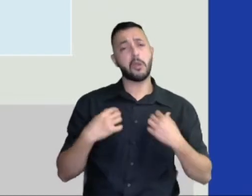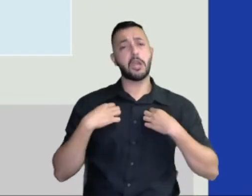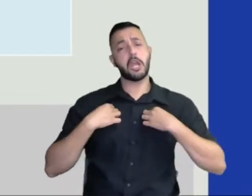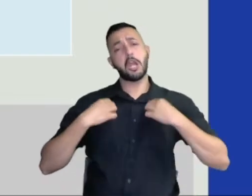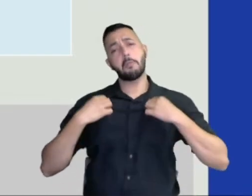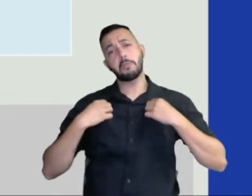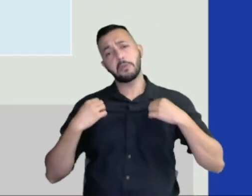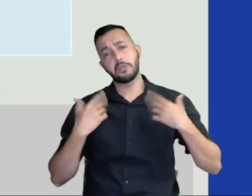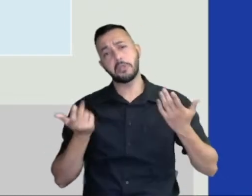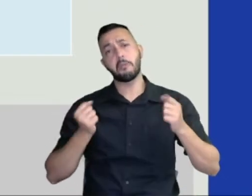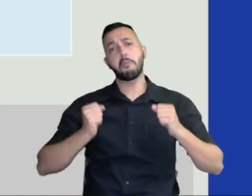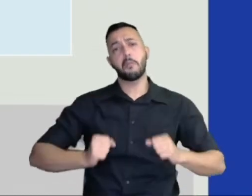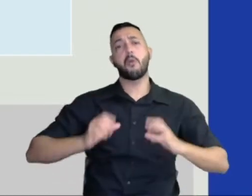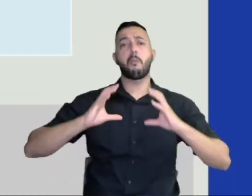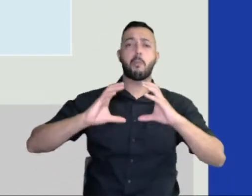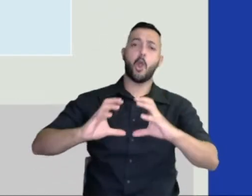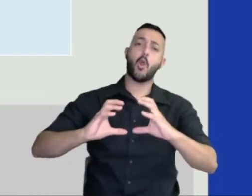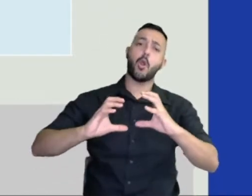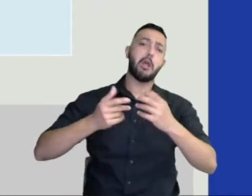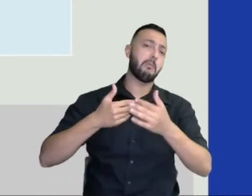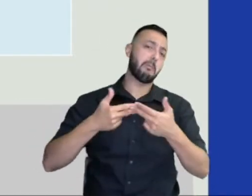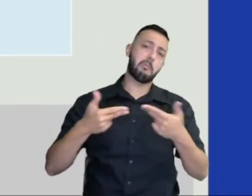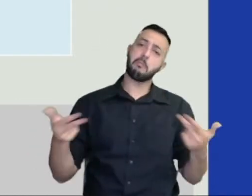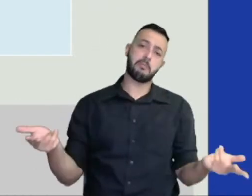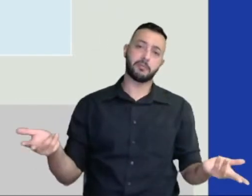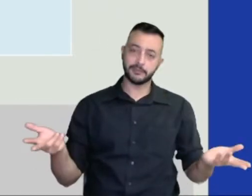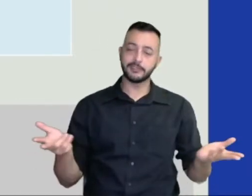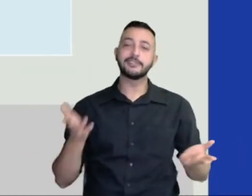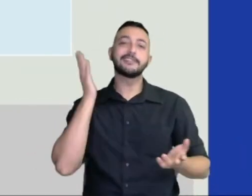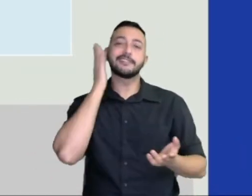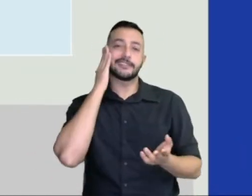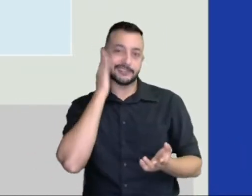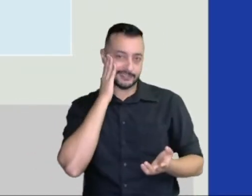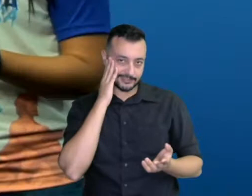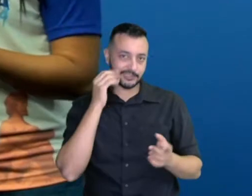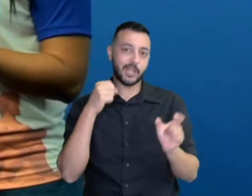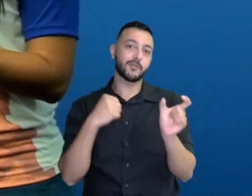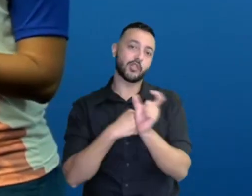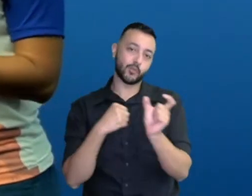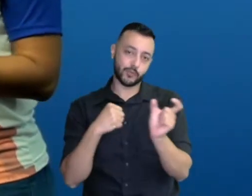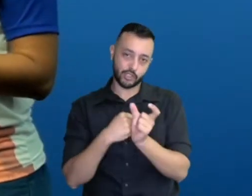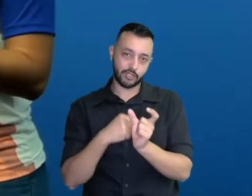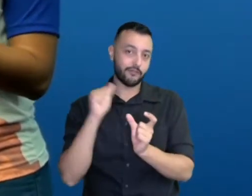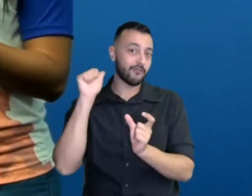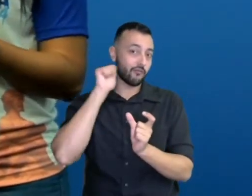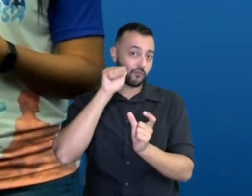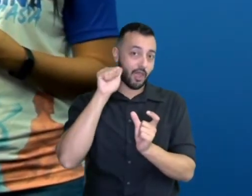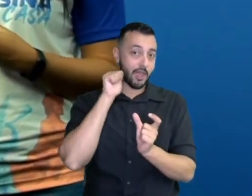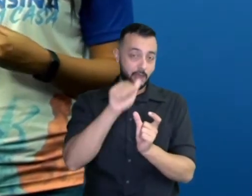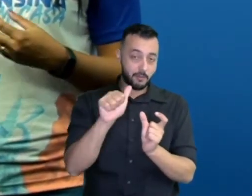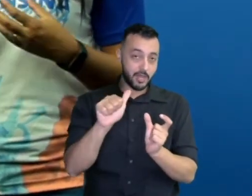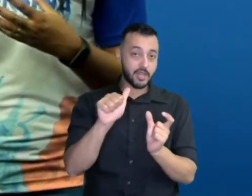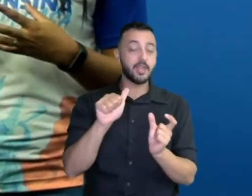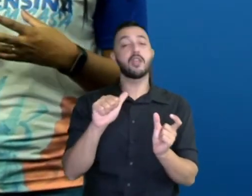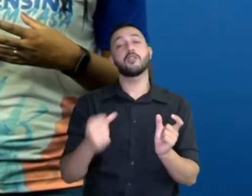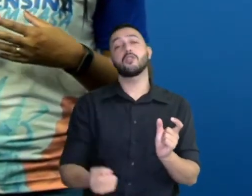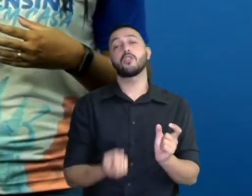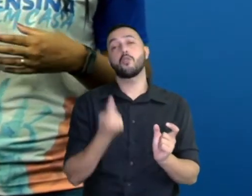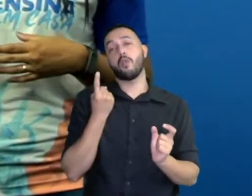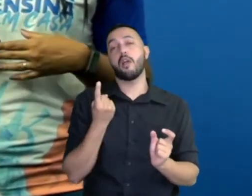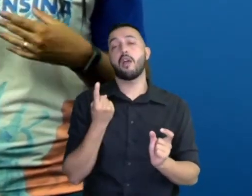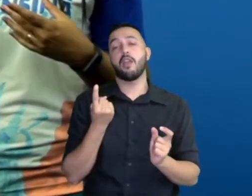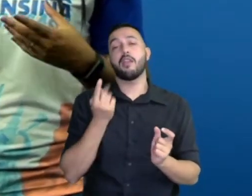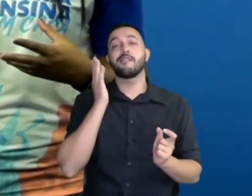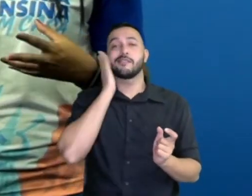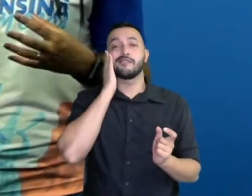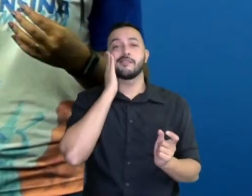camisa, pode ser uma bola, certo? A gente sabe que é um substantivo feminino no singular, porque a gente